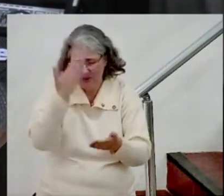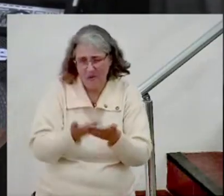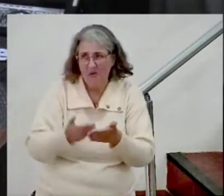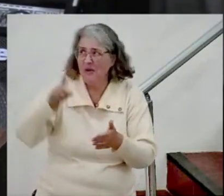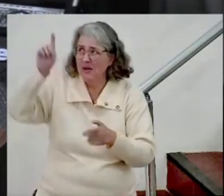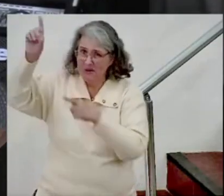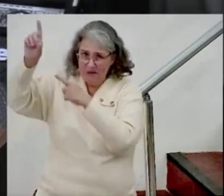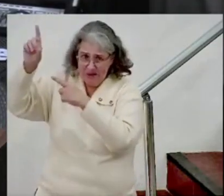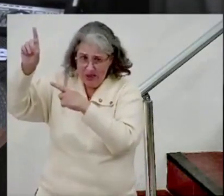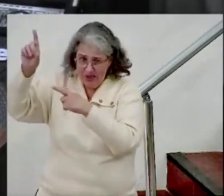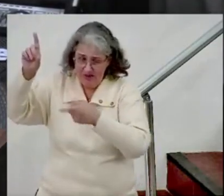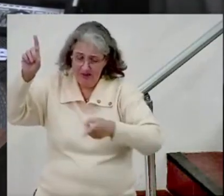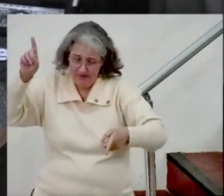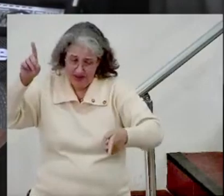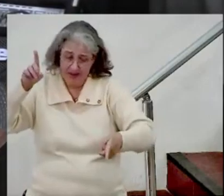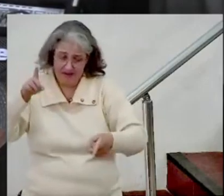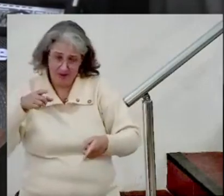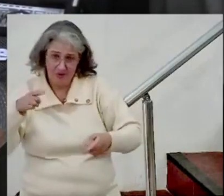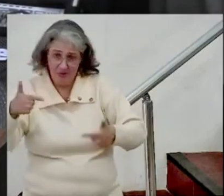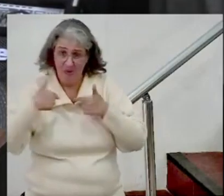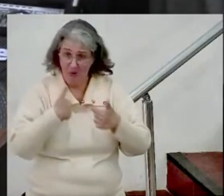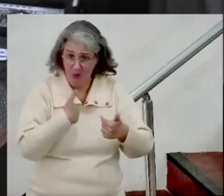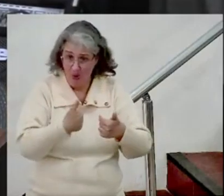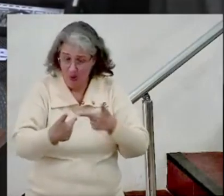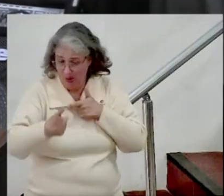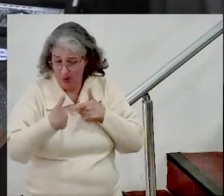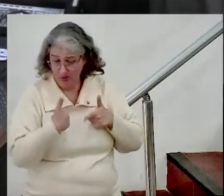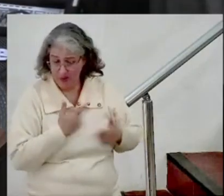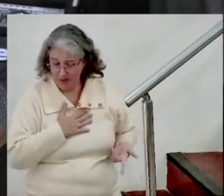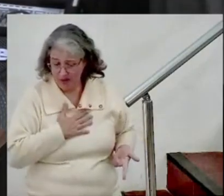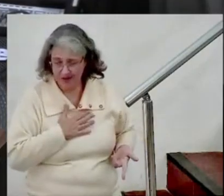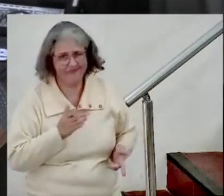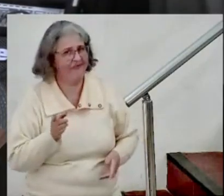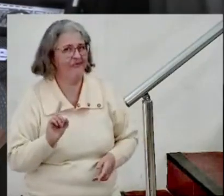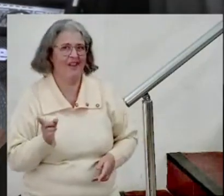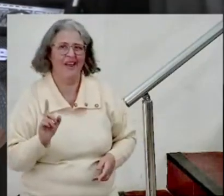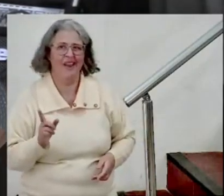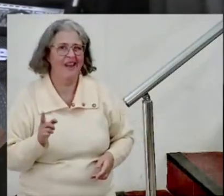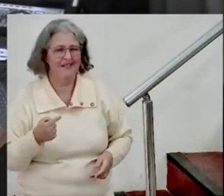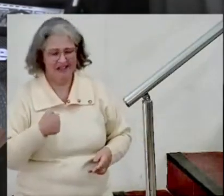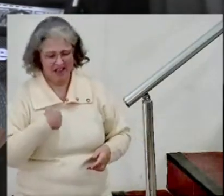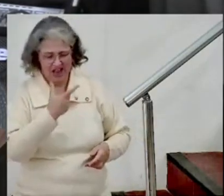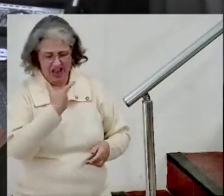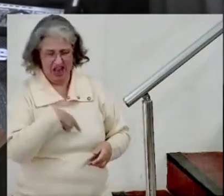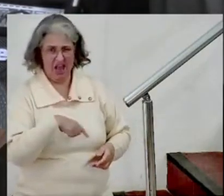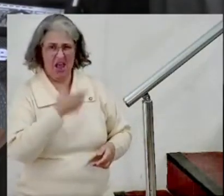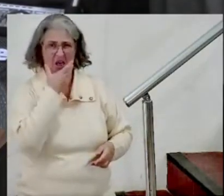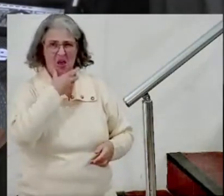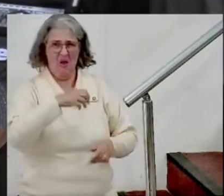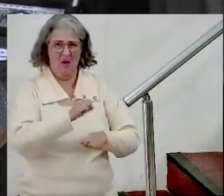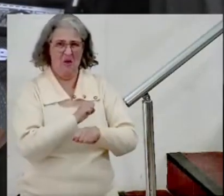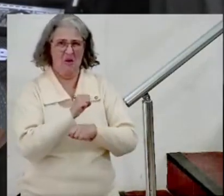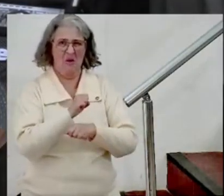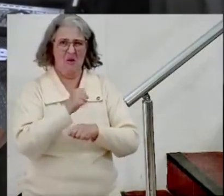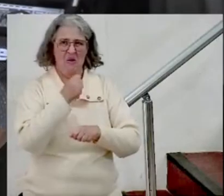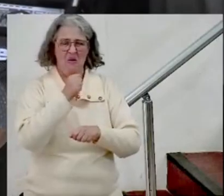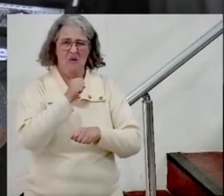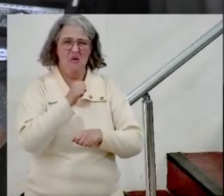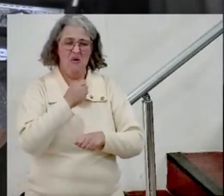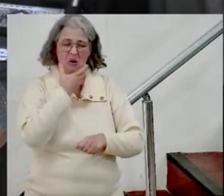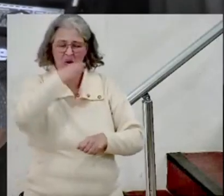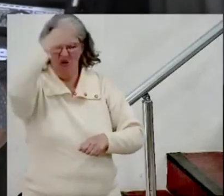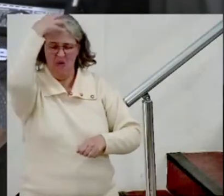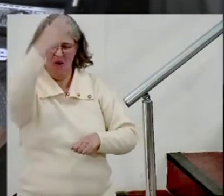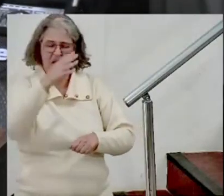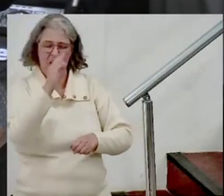conosco para te livrar da minha mão? Eu já destruí suas cidades fortificadas. Jerusalém não será diferente. E aí então eu queria pensar